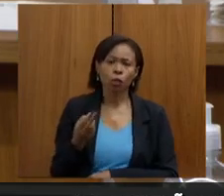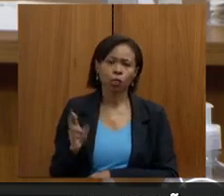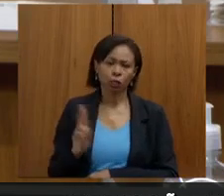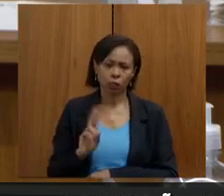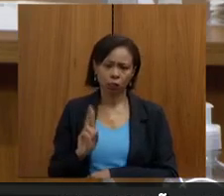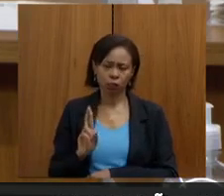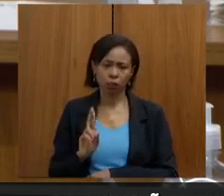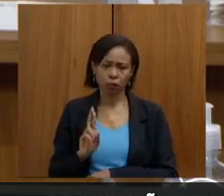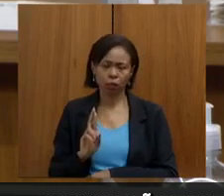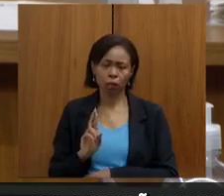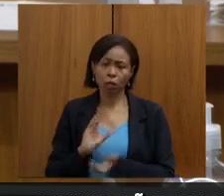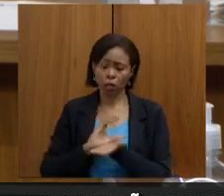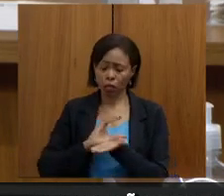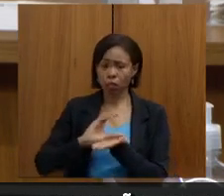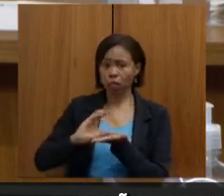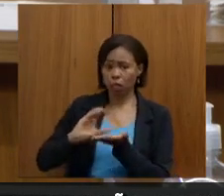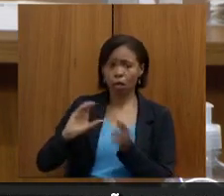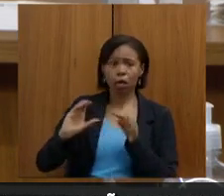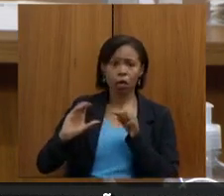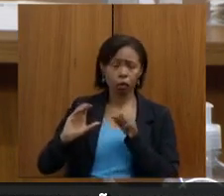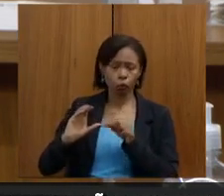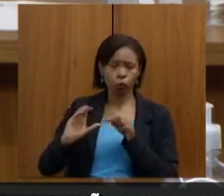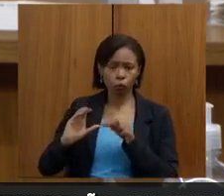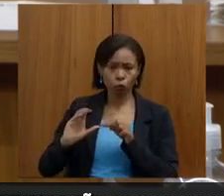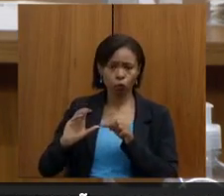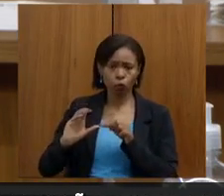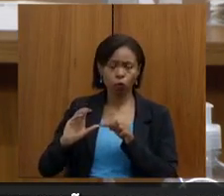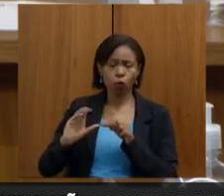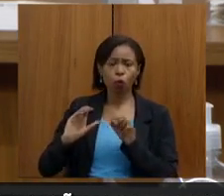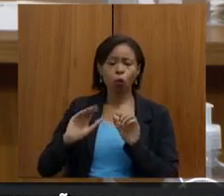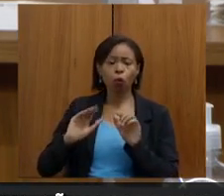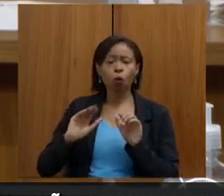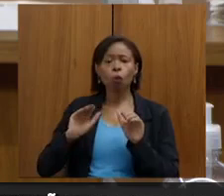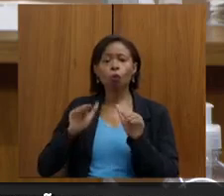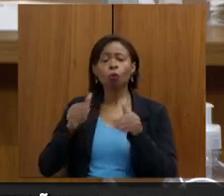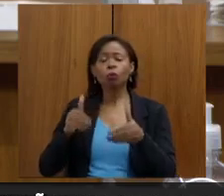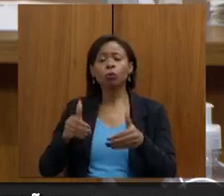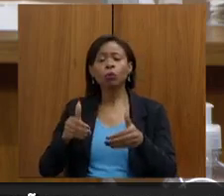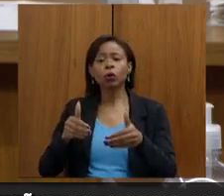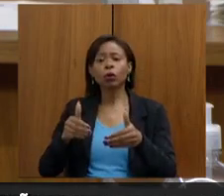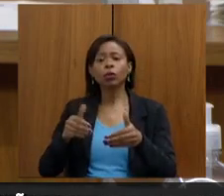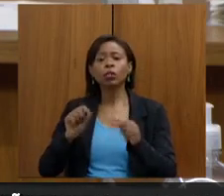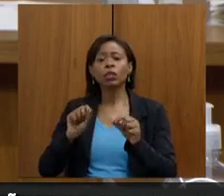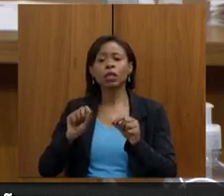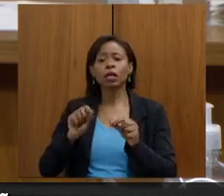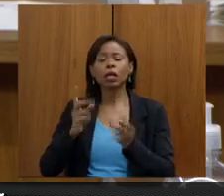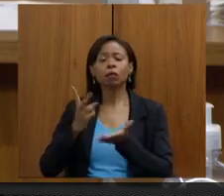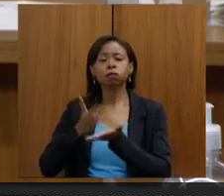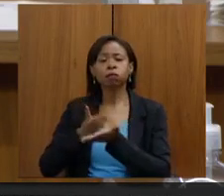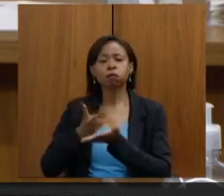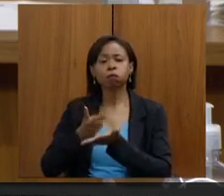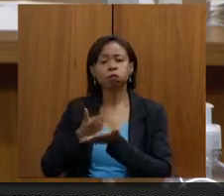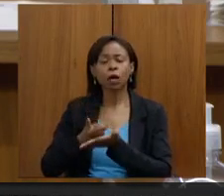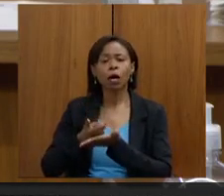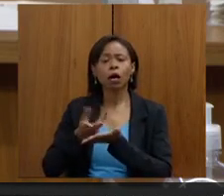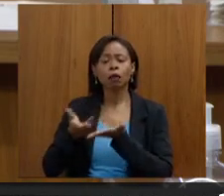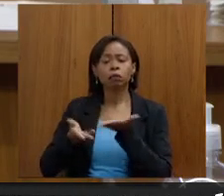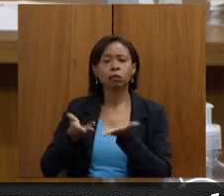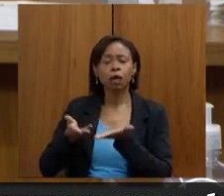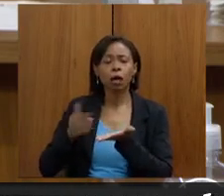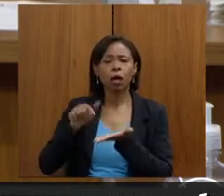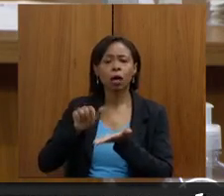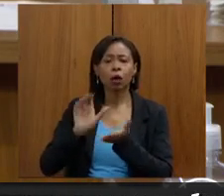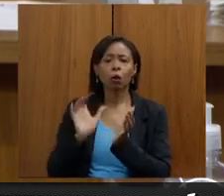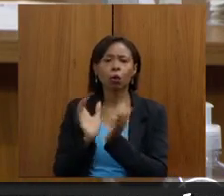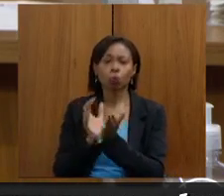reais recursos esses é para a questão da manutenção do Corpo de Bombeiros